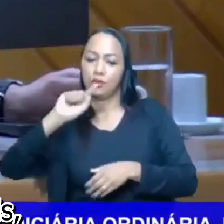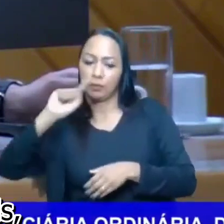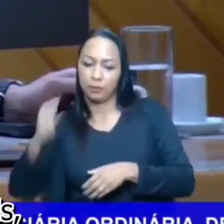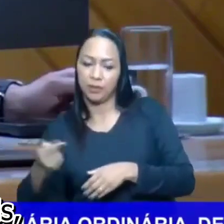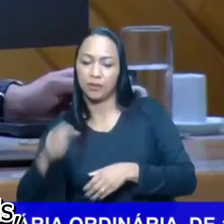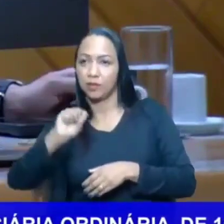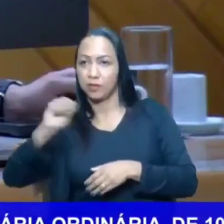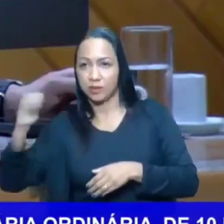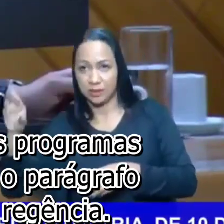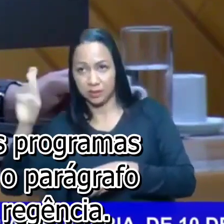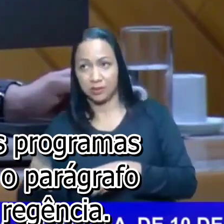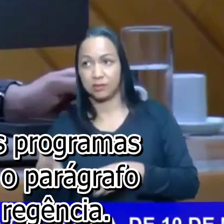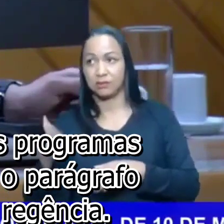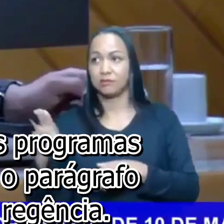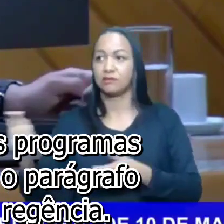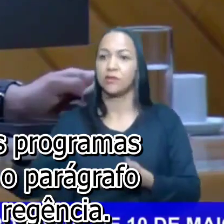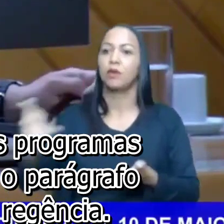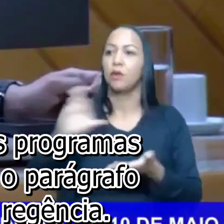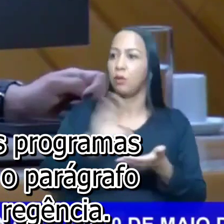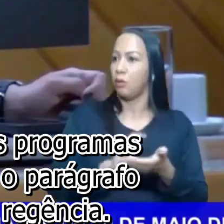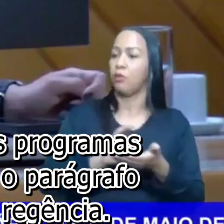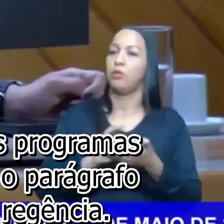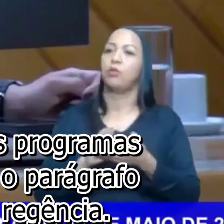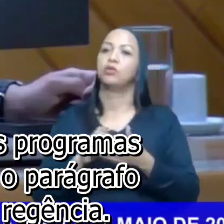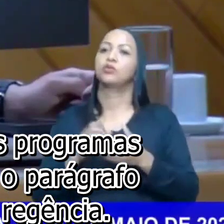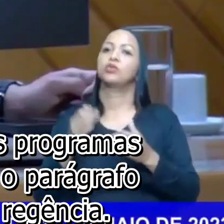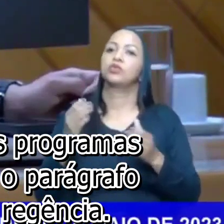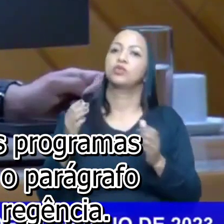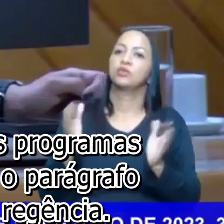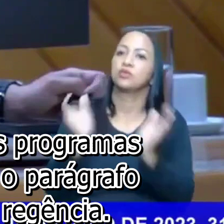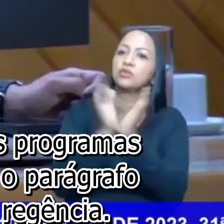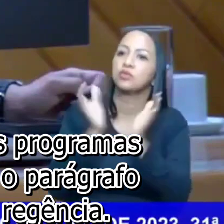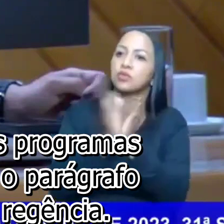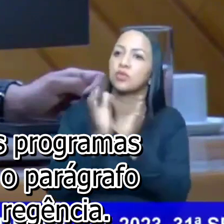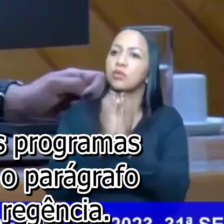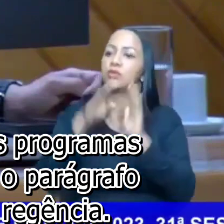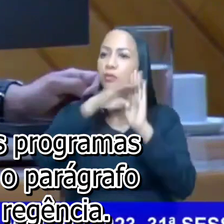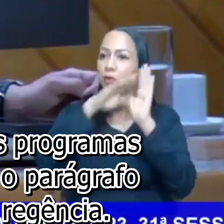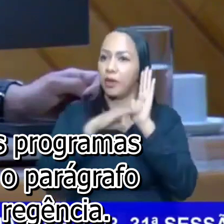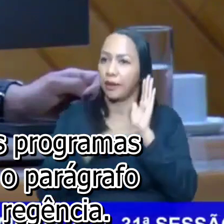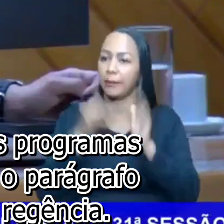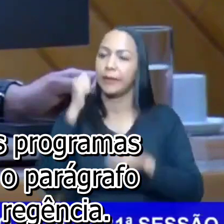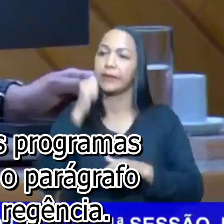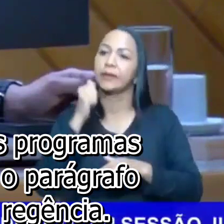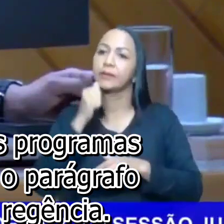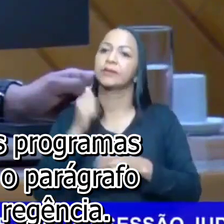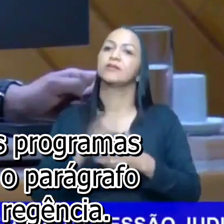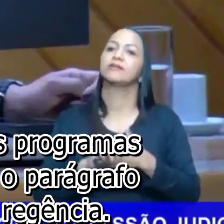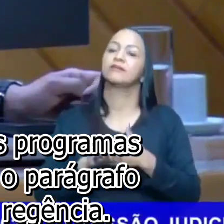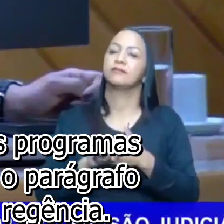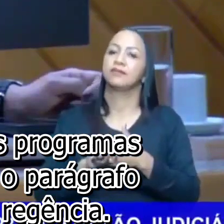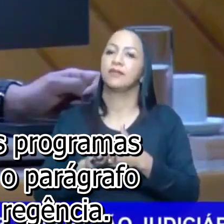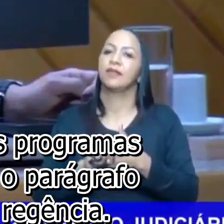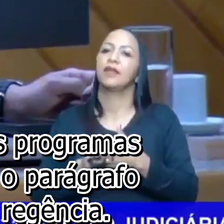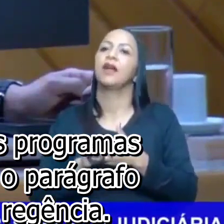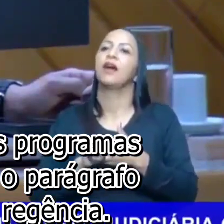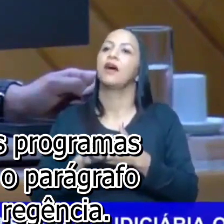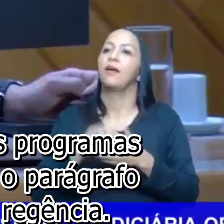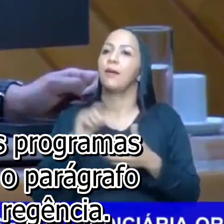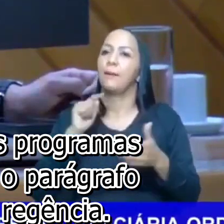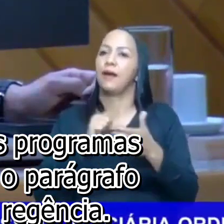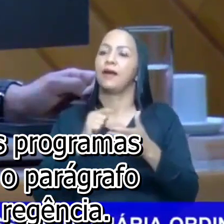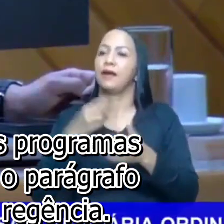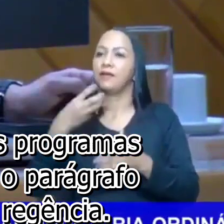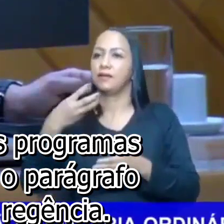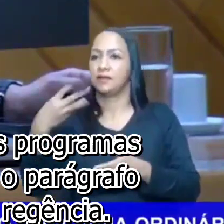28.800, referente aos recursos não aplicados nos referidos programas no exercício de 2021, consoante o parágrafo 3º do artigo 22